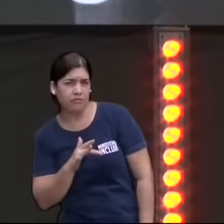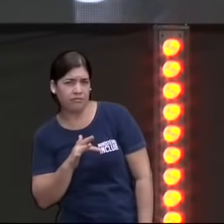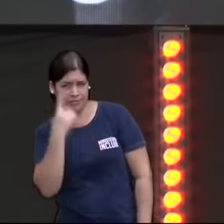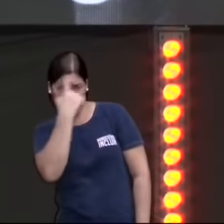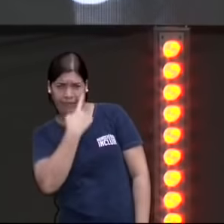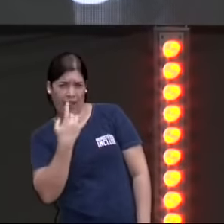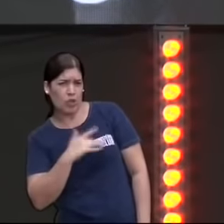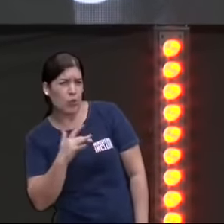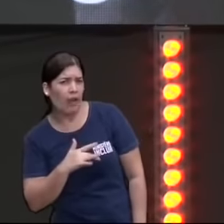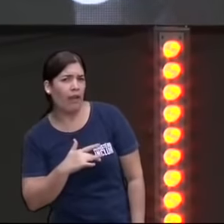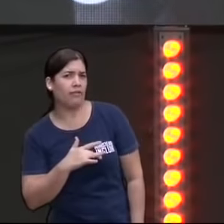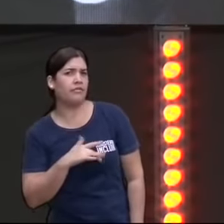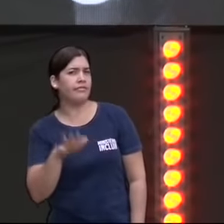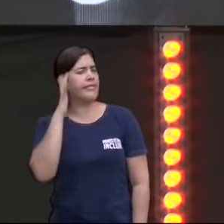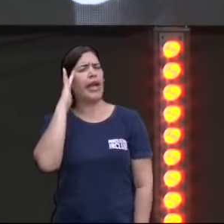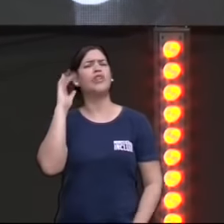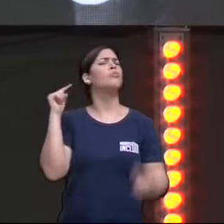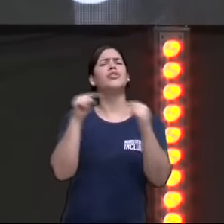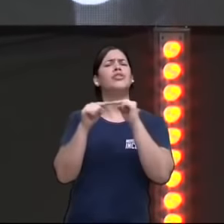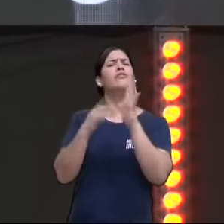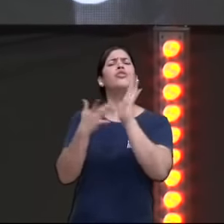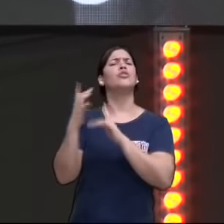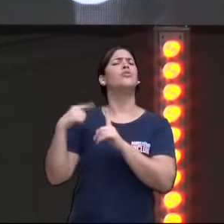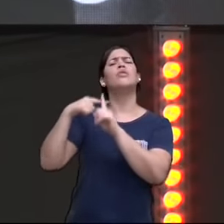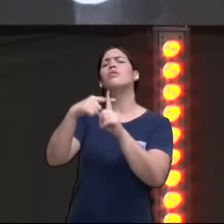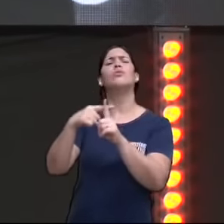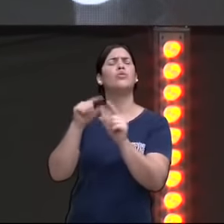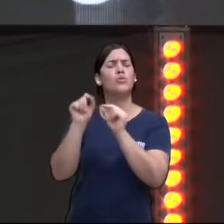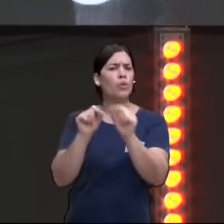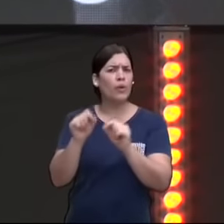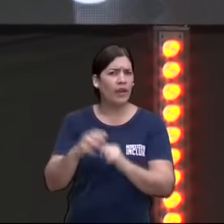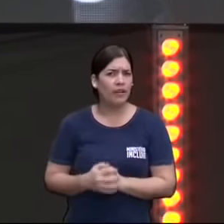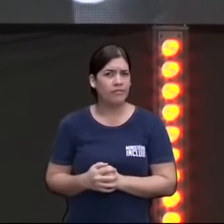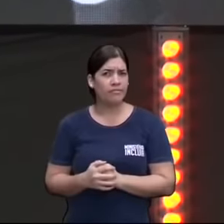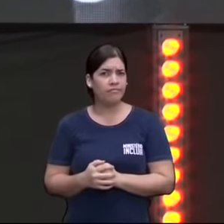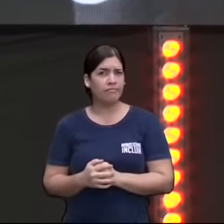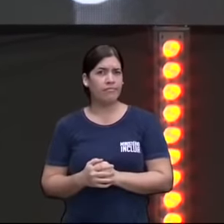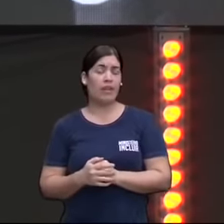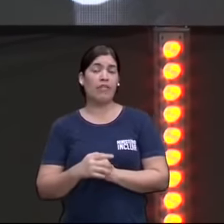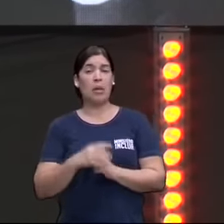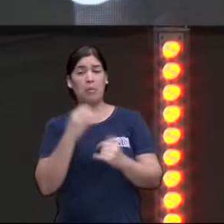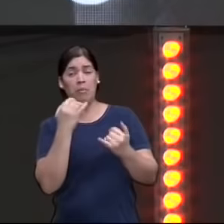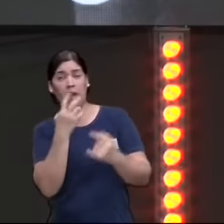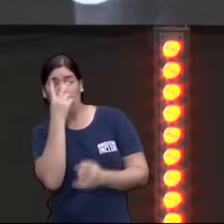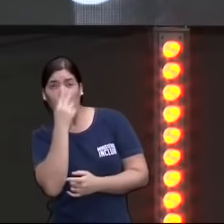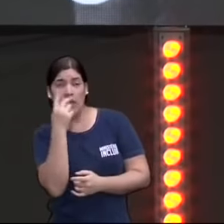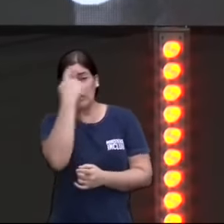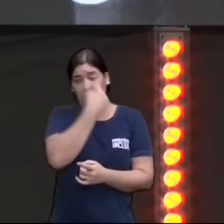Você acha que Jesus foi para a cruz só para você ficar com um quadro de alguém sofridinho?